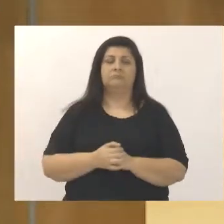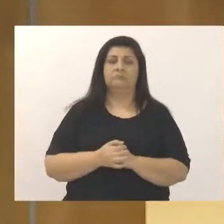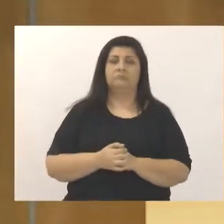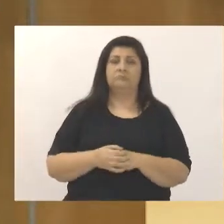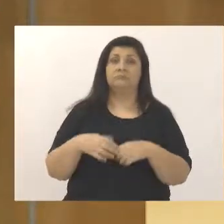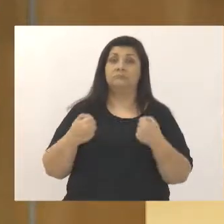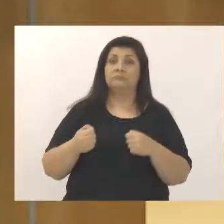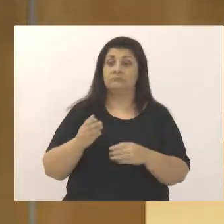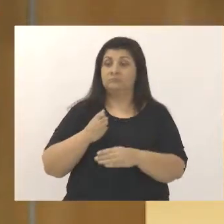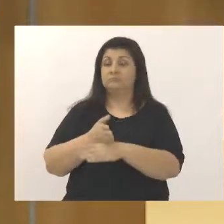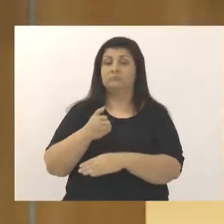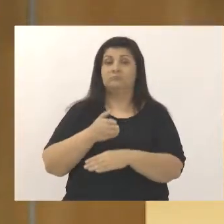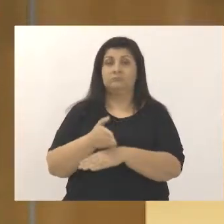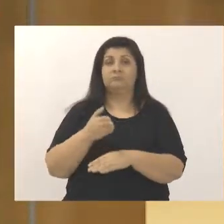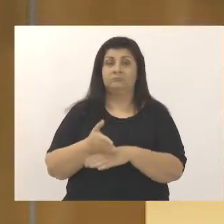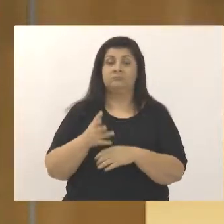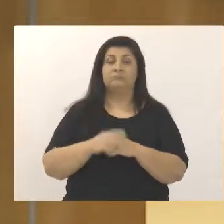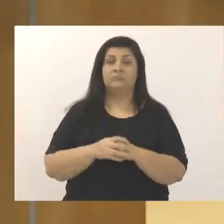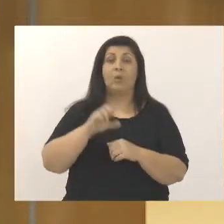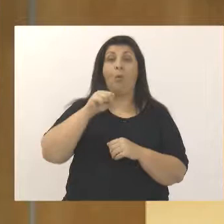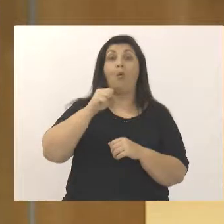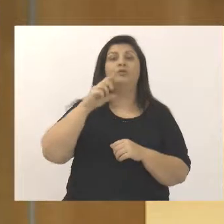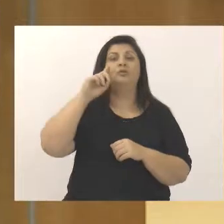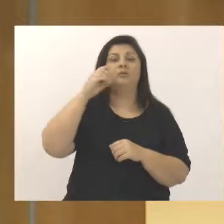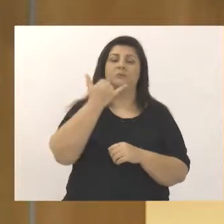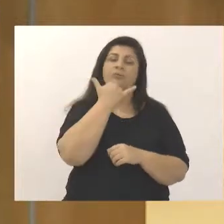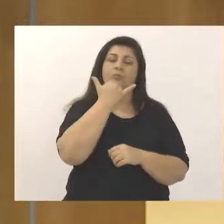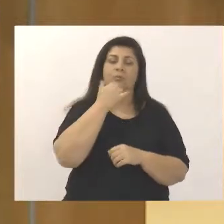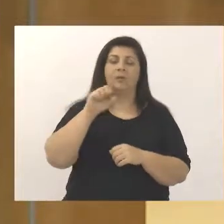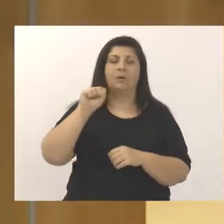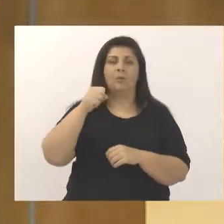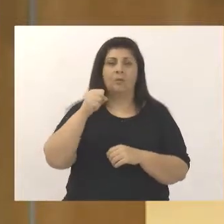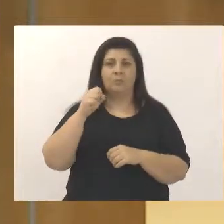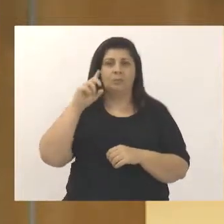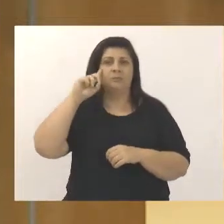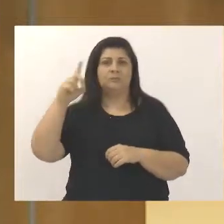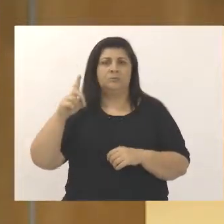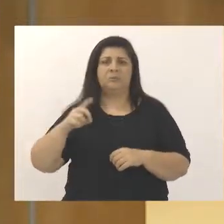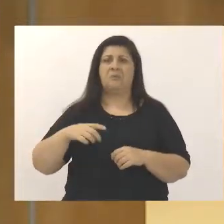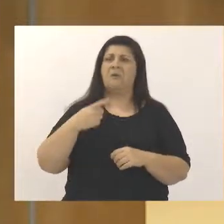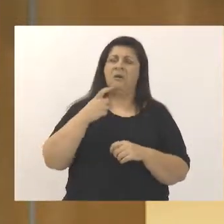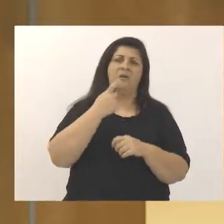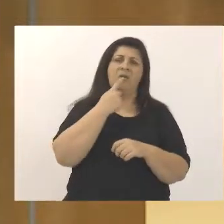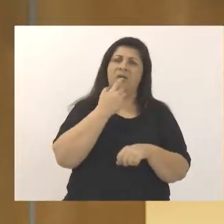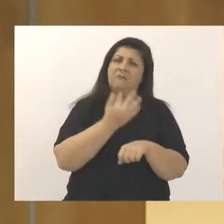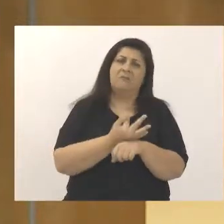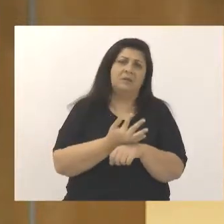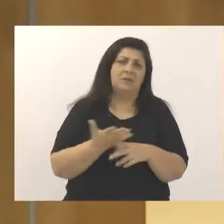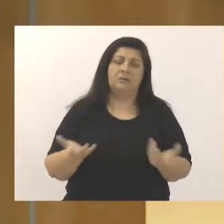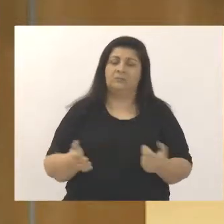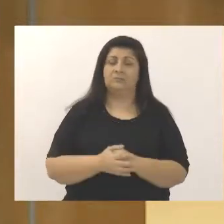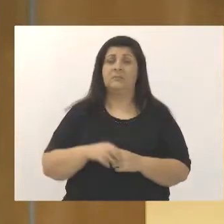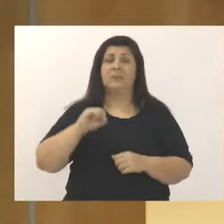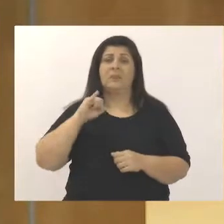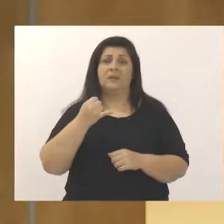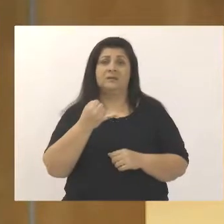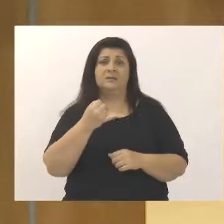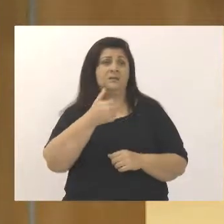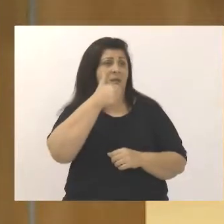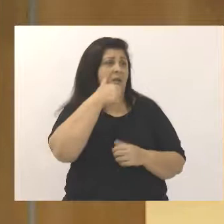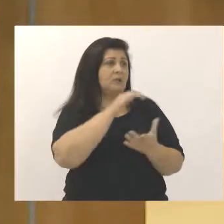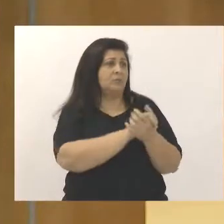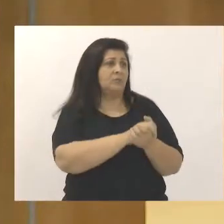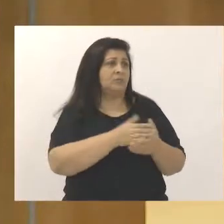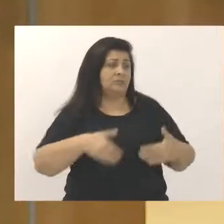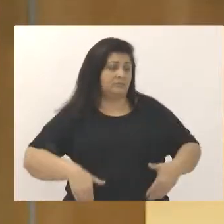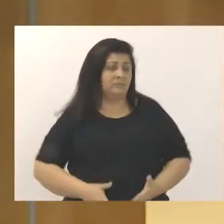estar nesses 8 dias, desse sábado, domingo ou sexta-feira santa, eu tinha que estar lá. E se a minha mulher fosse ganhar o filho na